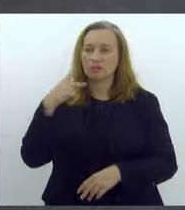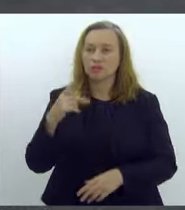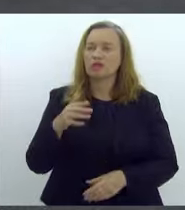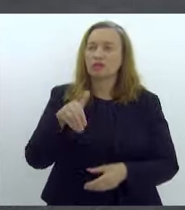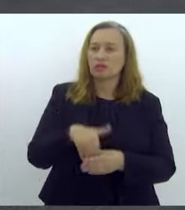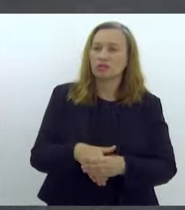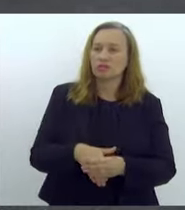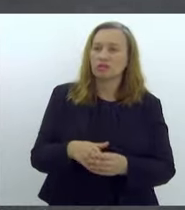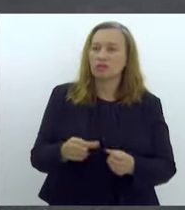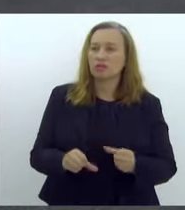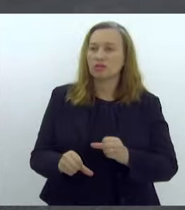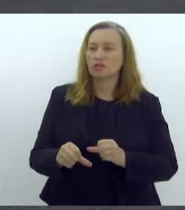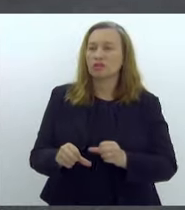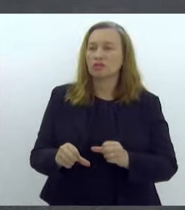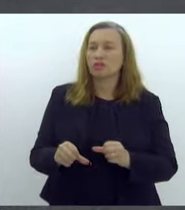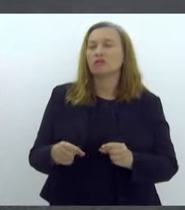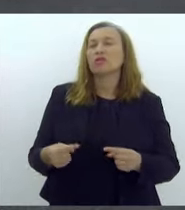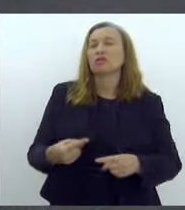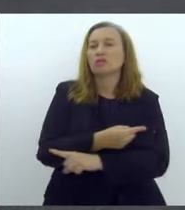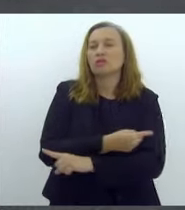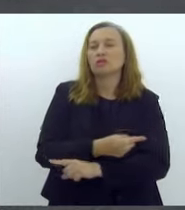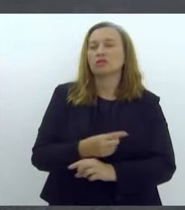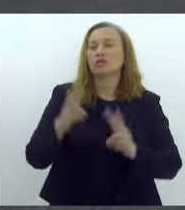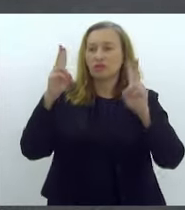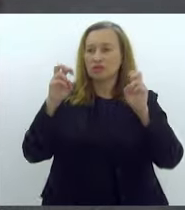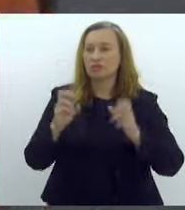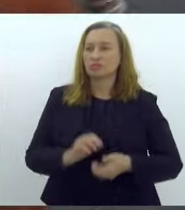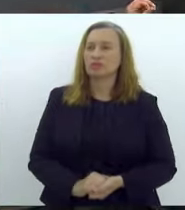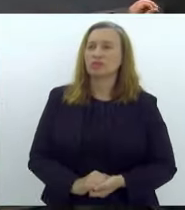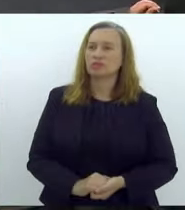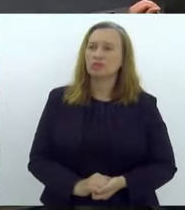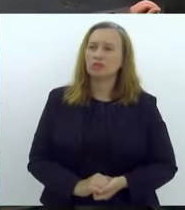votamos contrários à matéria legislativa.